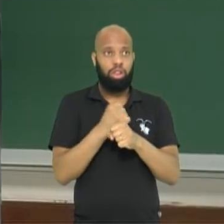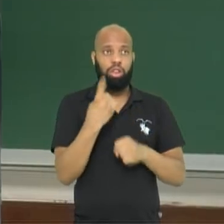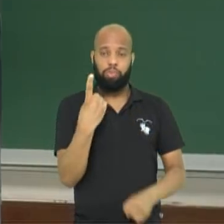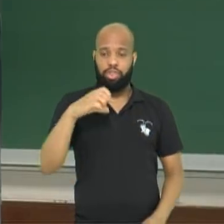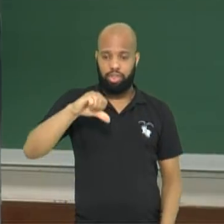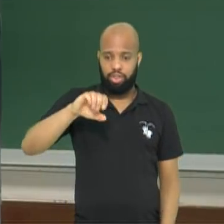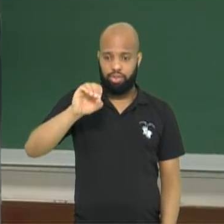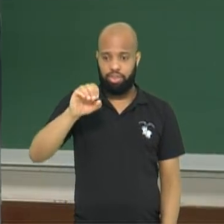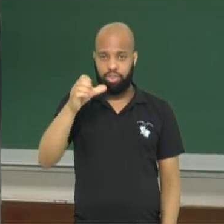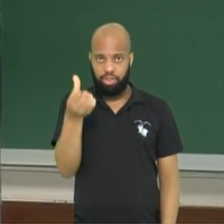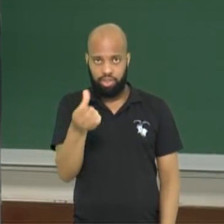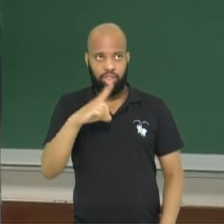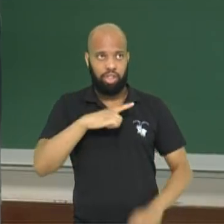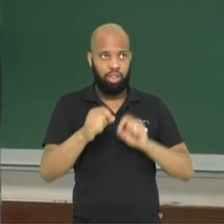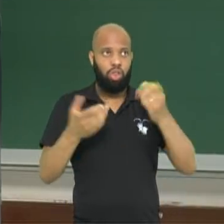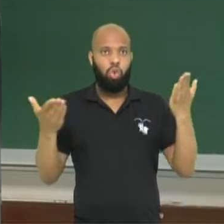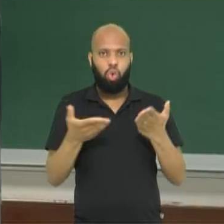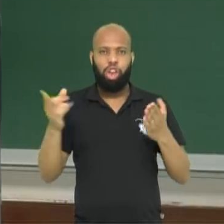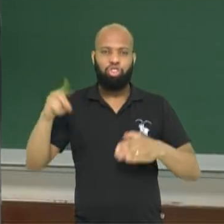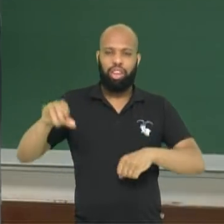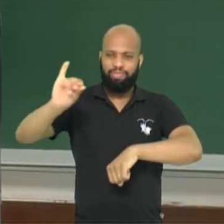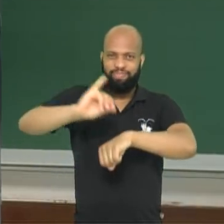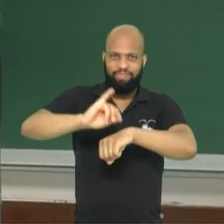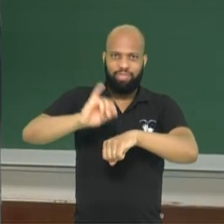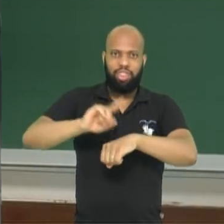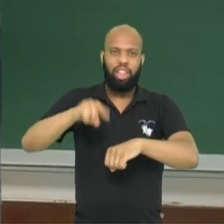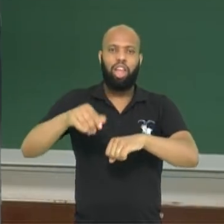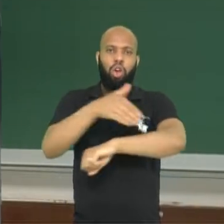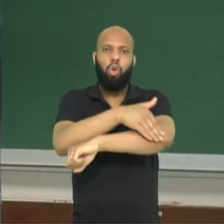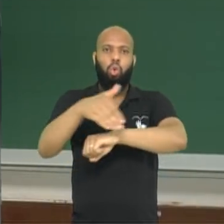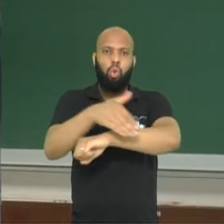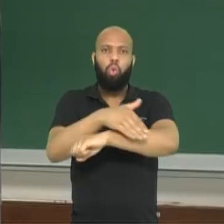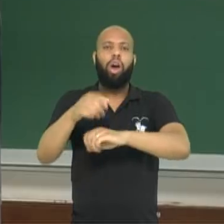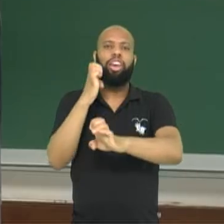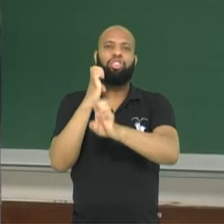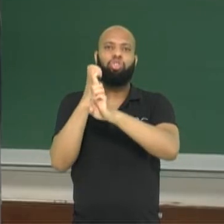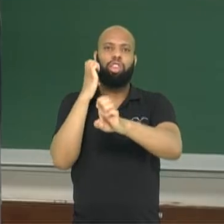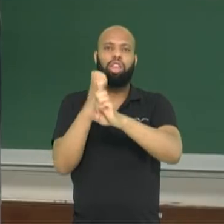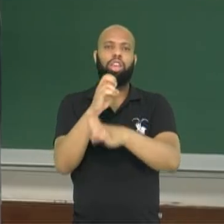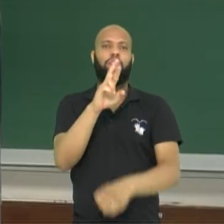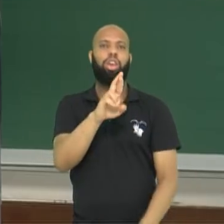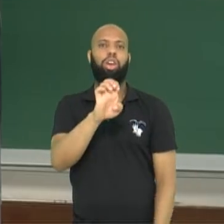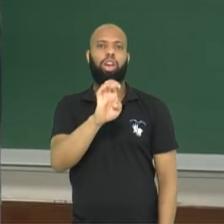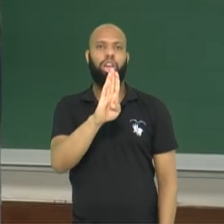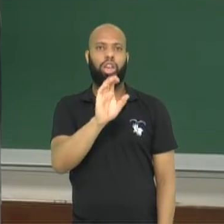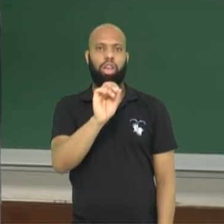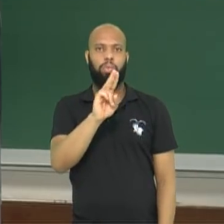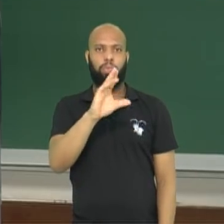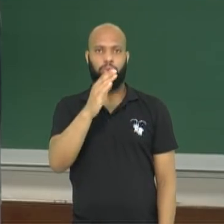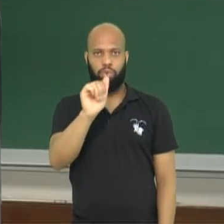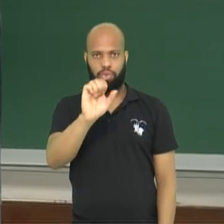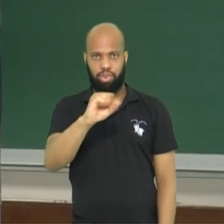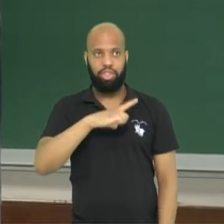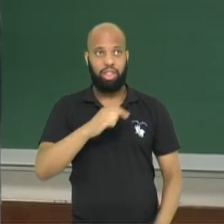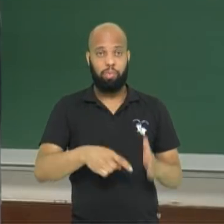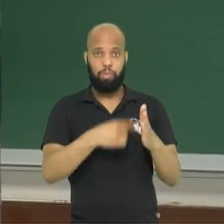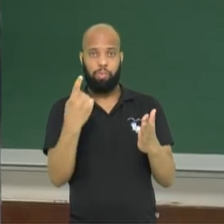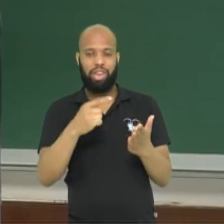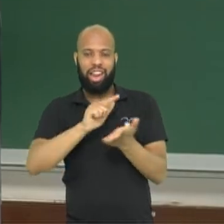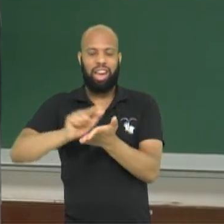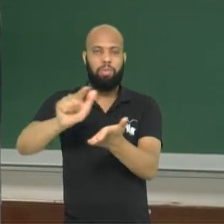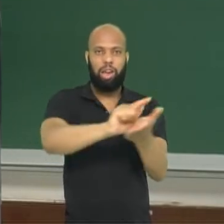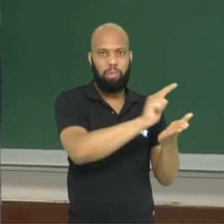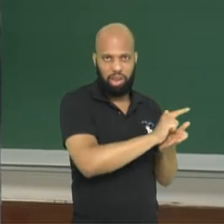1906, ali onde nós temos a sede da Sanepar, na rua Engenheiros Rebouças, no bairro Rebouças, foi instalada a primeira estação